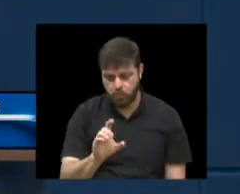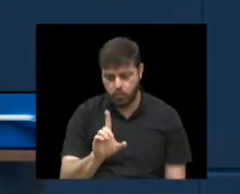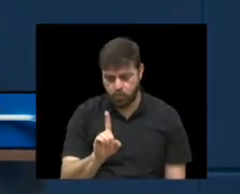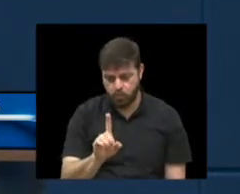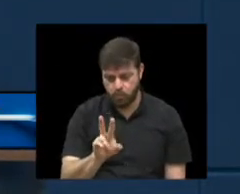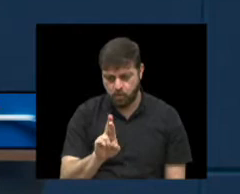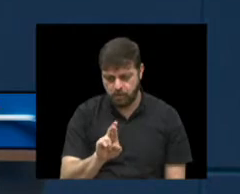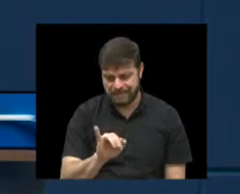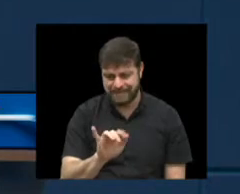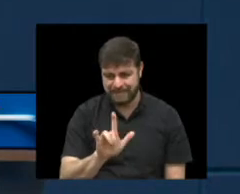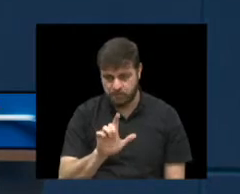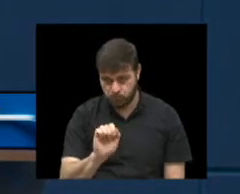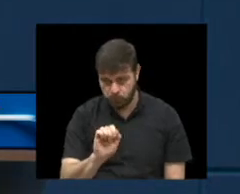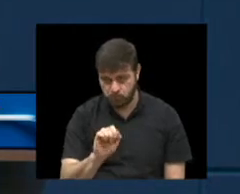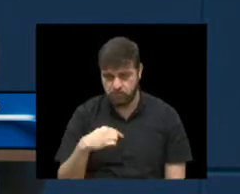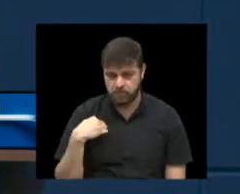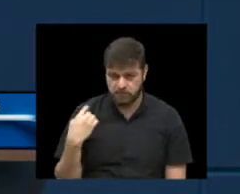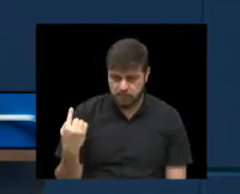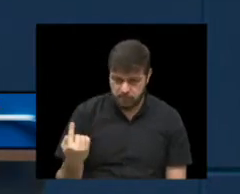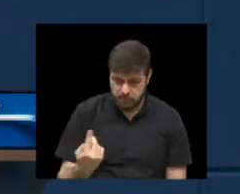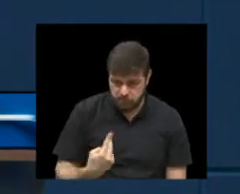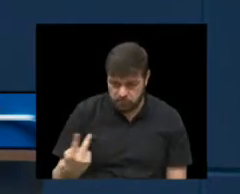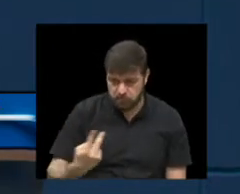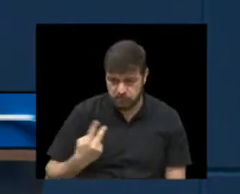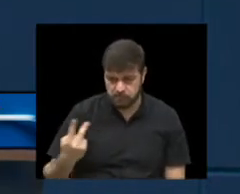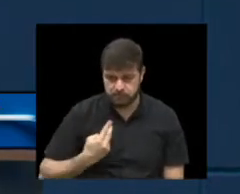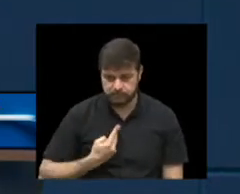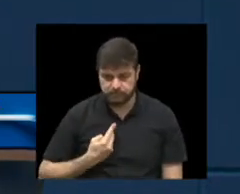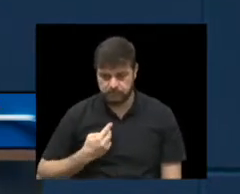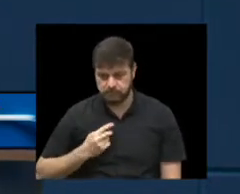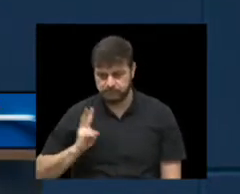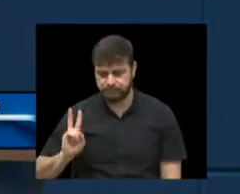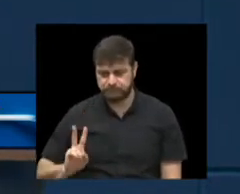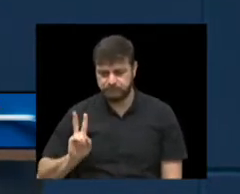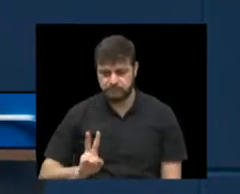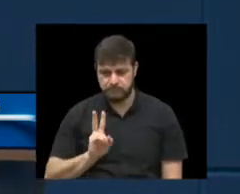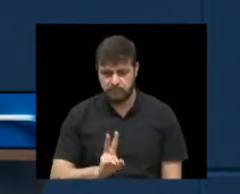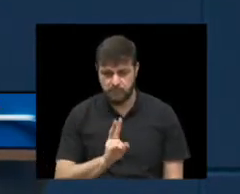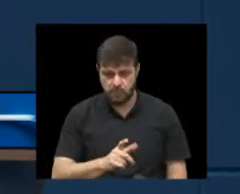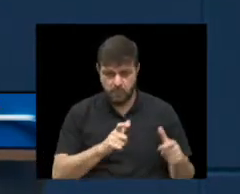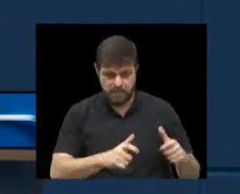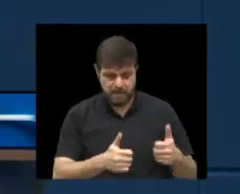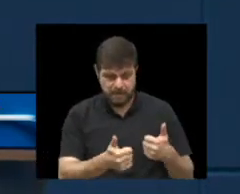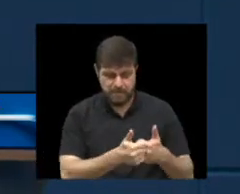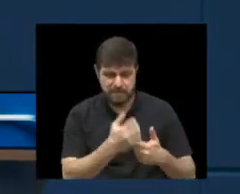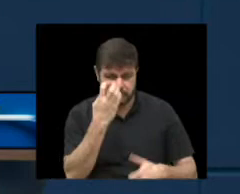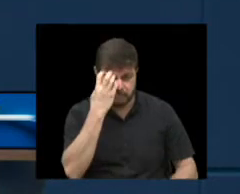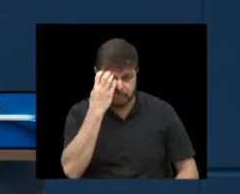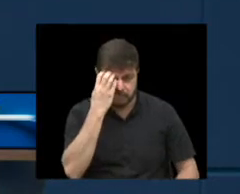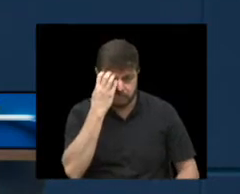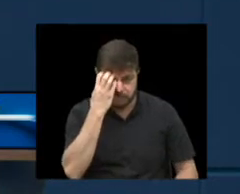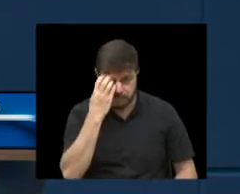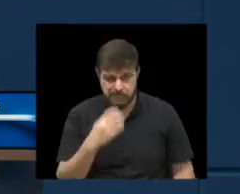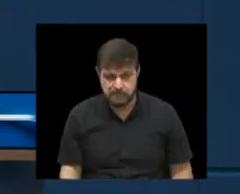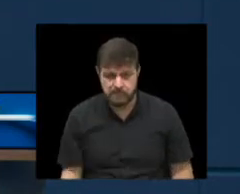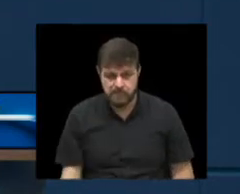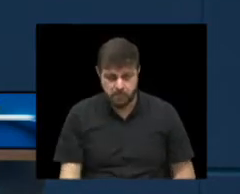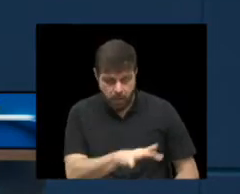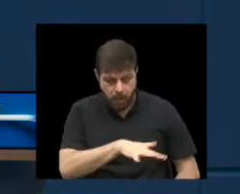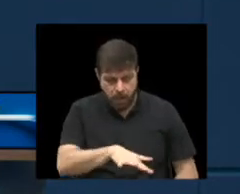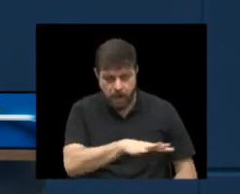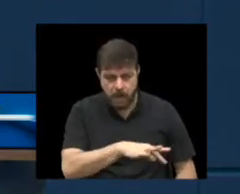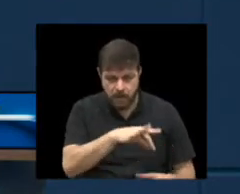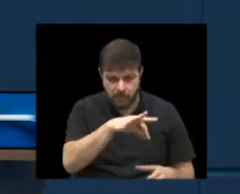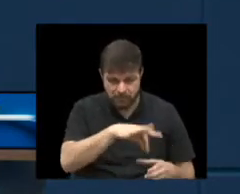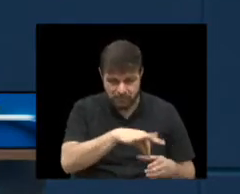ontem nós participamos ali do Lago do Café, de um projeto que chama Plantando Vidas.